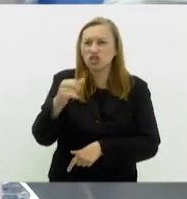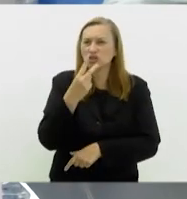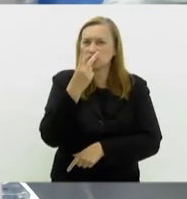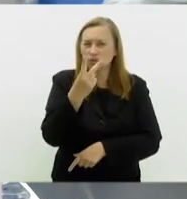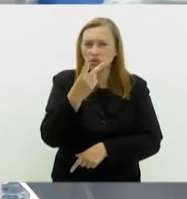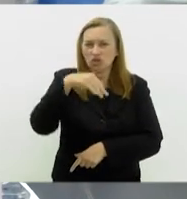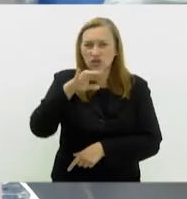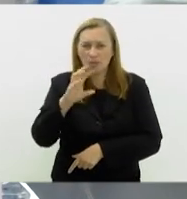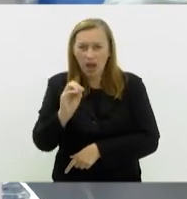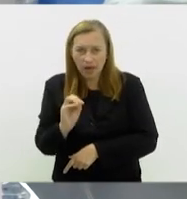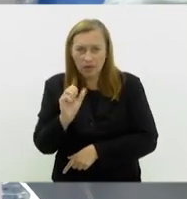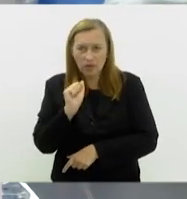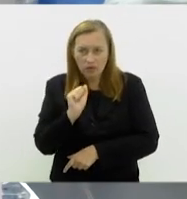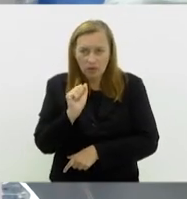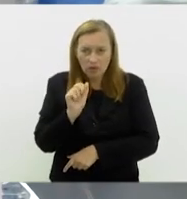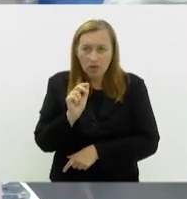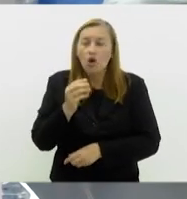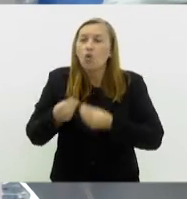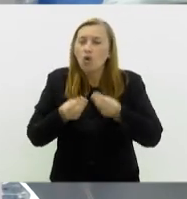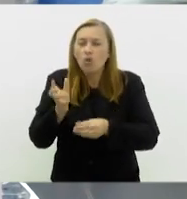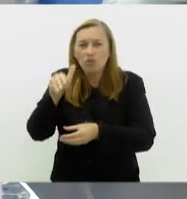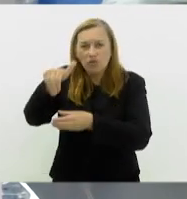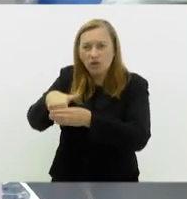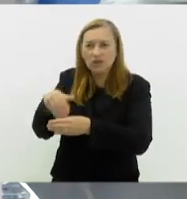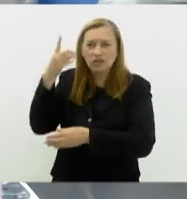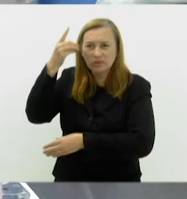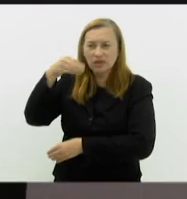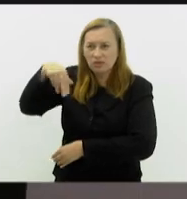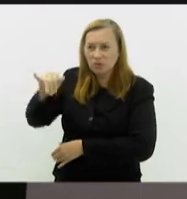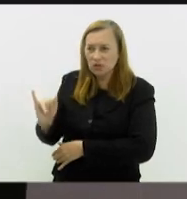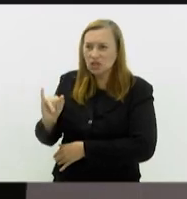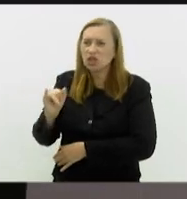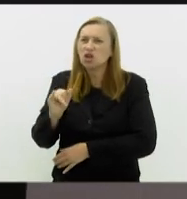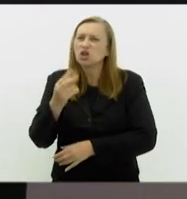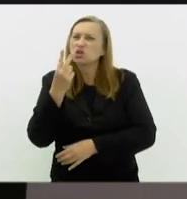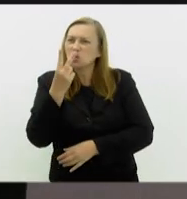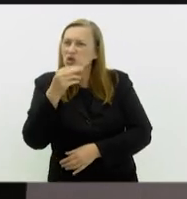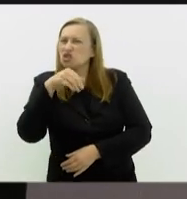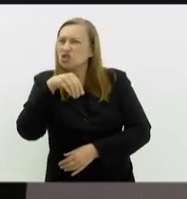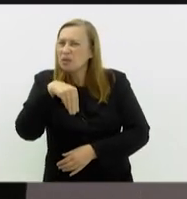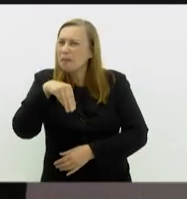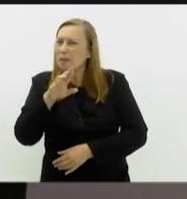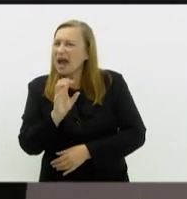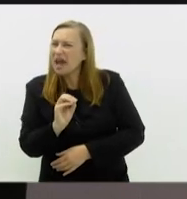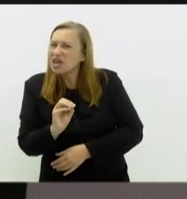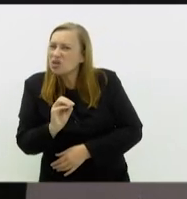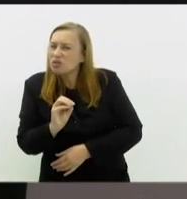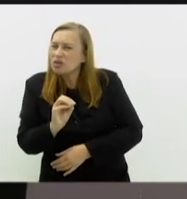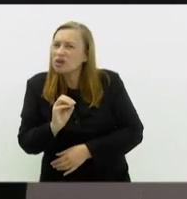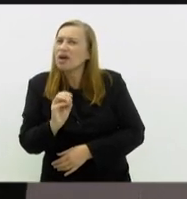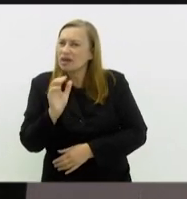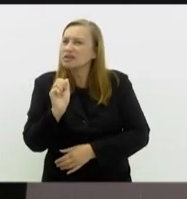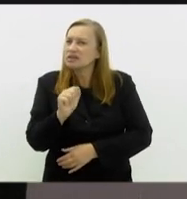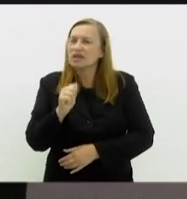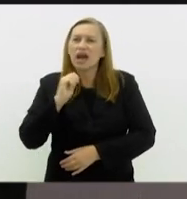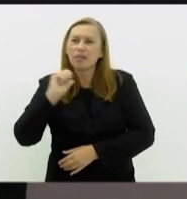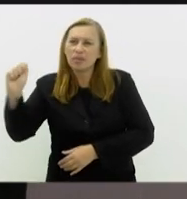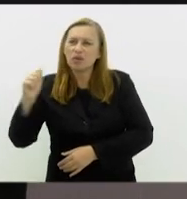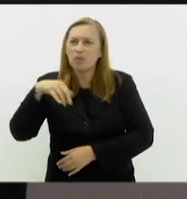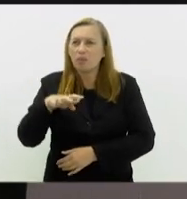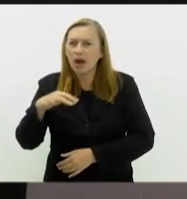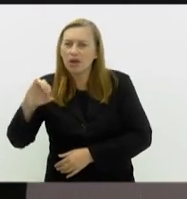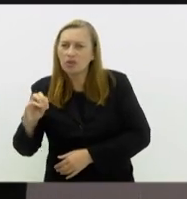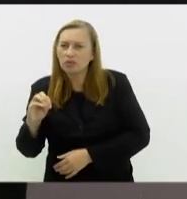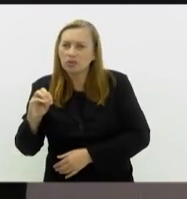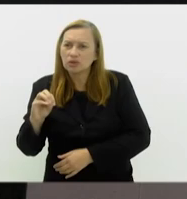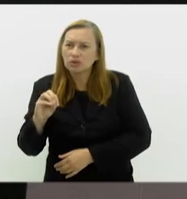de Maio como vota Deputado munir 2 de Maio 2 de não abril maio é 2 de Maio